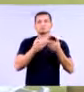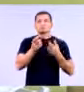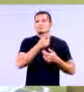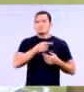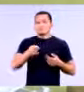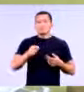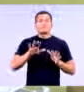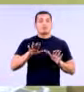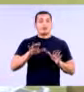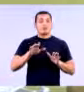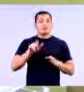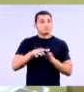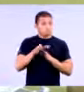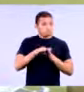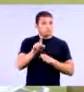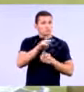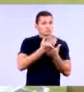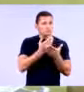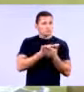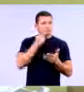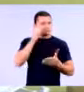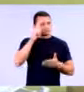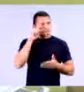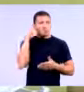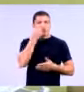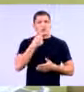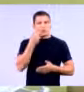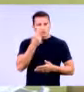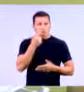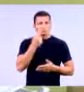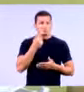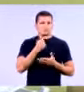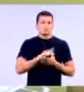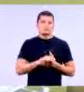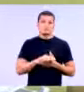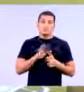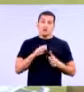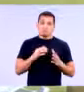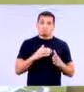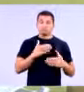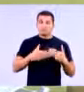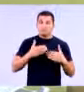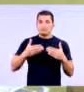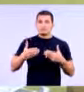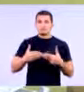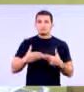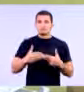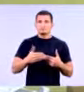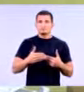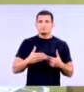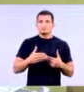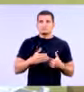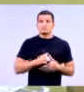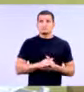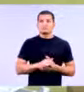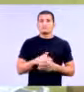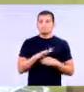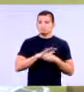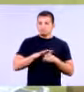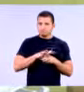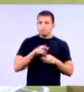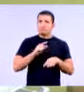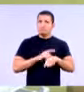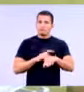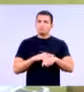estude todos os dias um pouquinho, 1 hora, aí se dedique para os estudos para não deixar acumular. Fazendo isso, você já está se